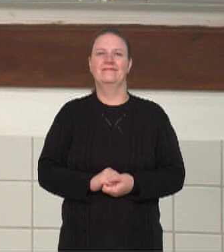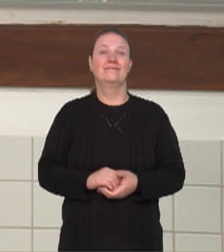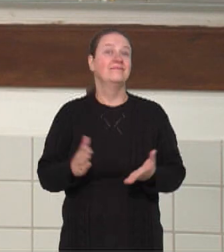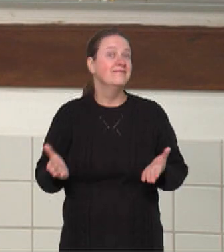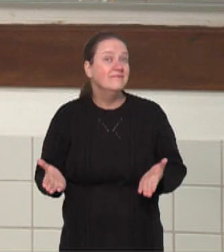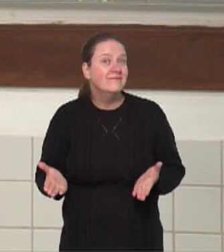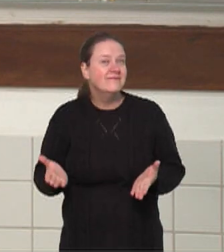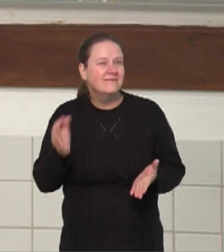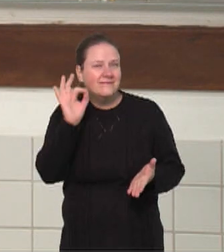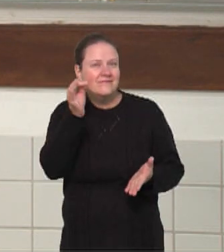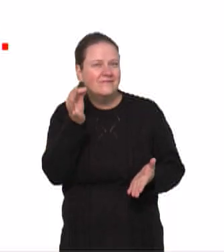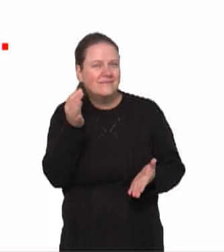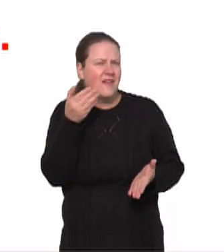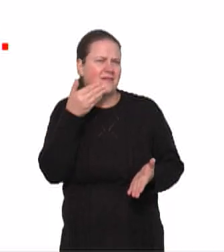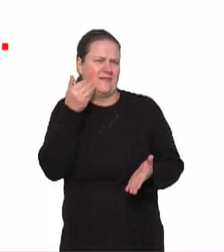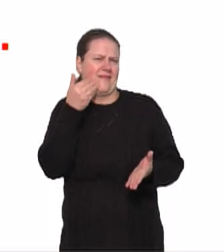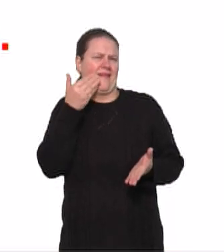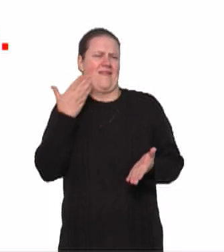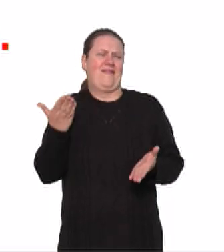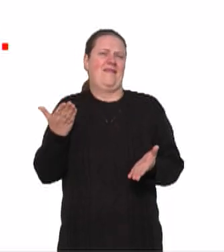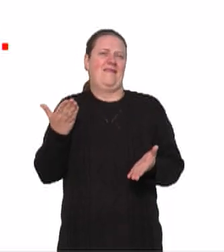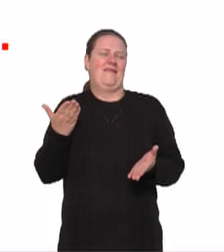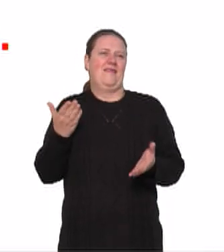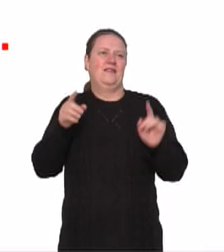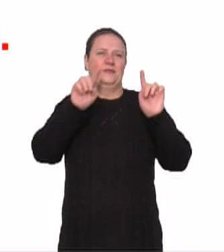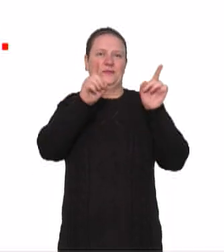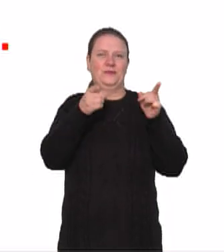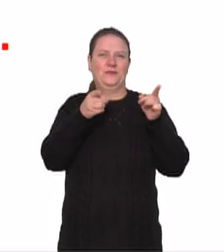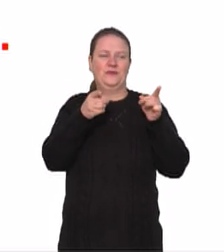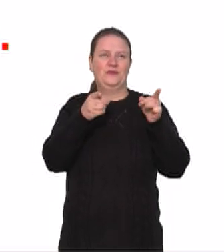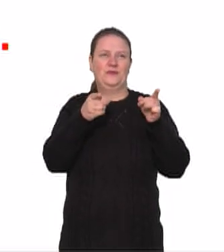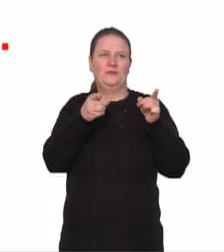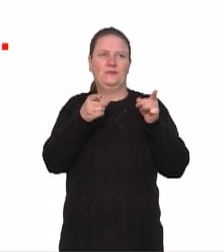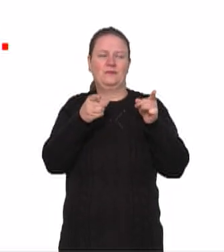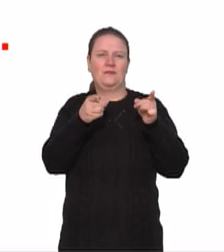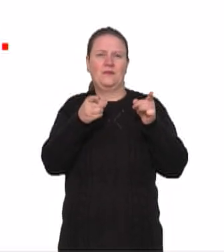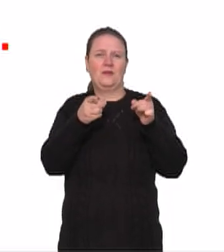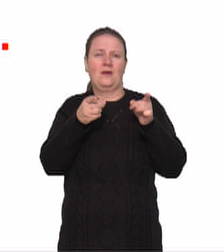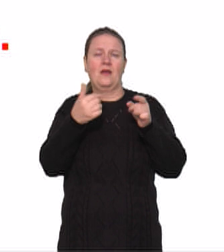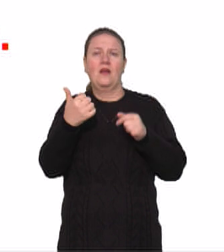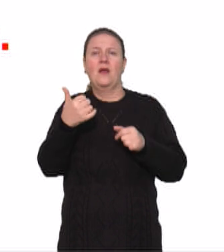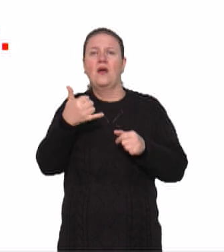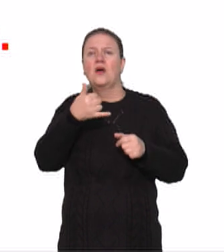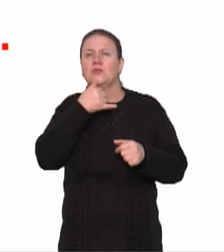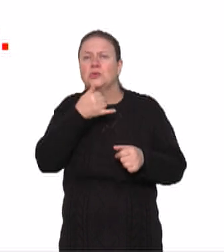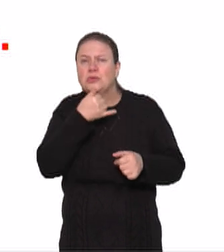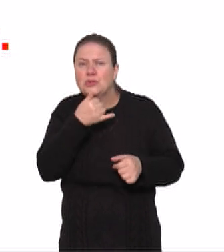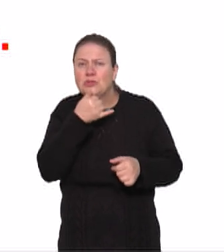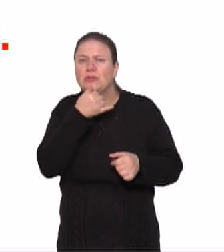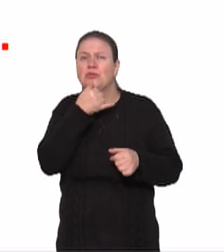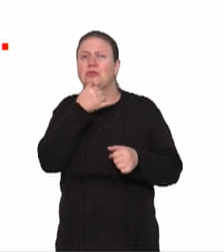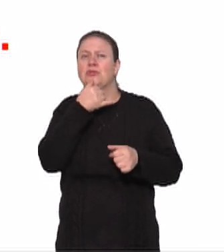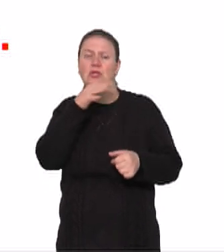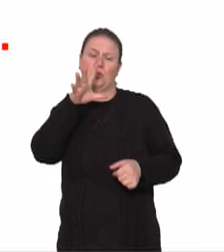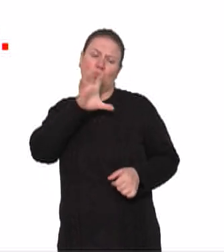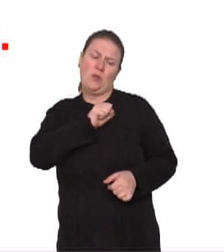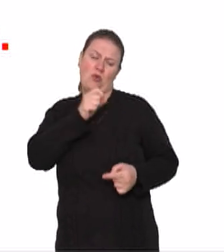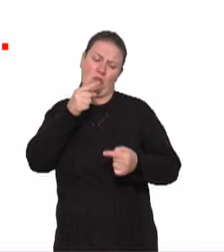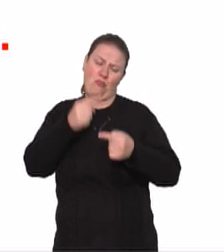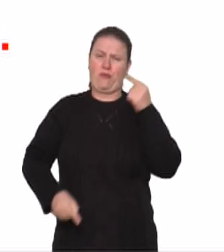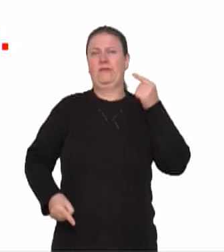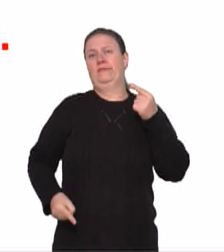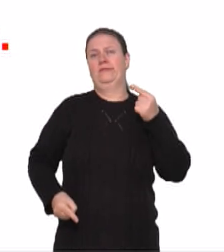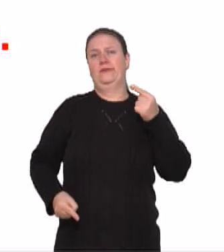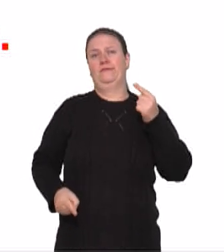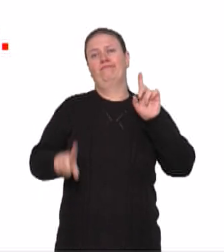Quem acertou? Estava fácil, né, pessoal? Então, quem marcou um X é nessa segunda proposição que afirma que o drama de um amor